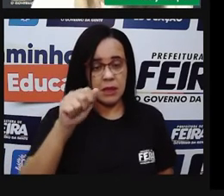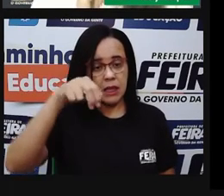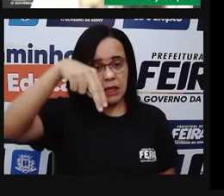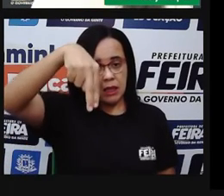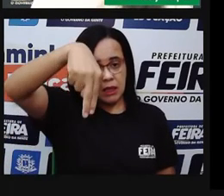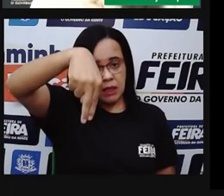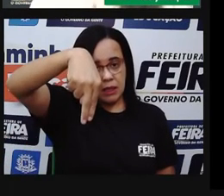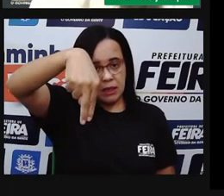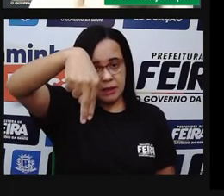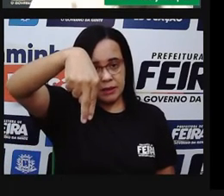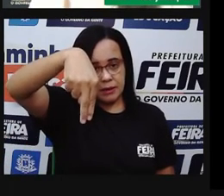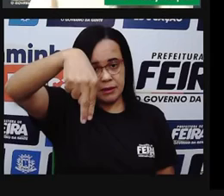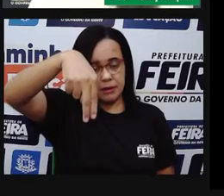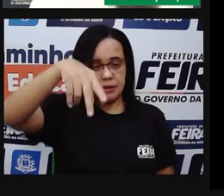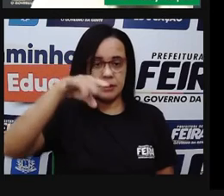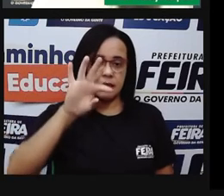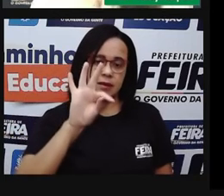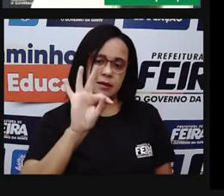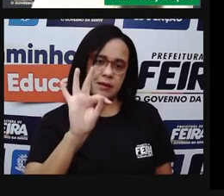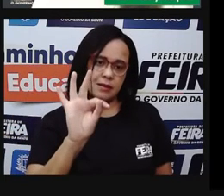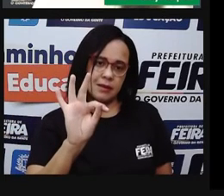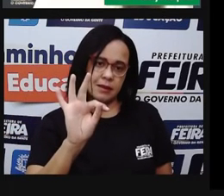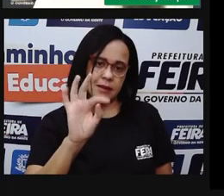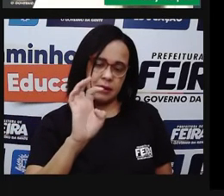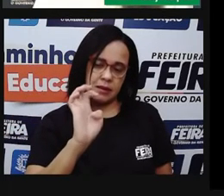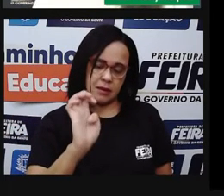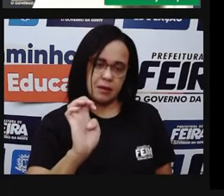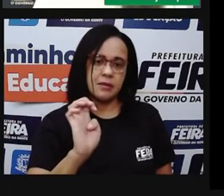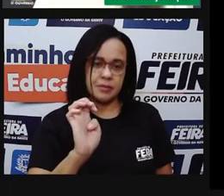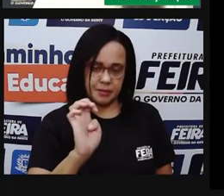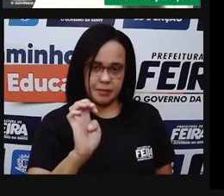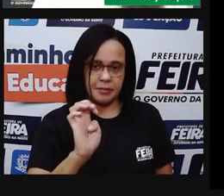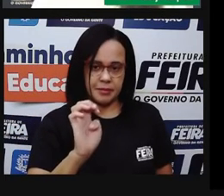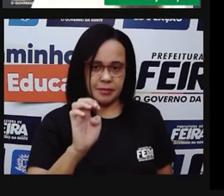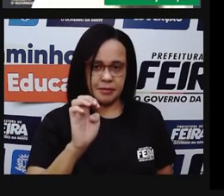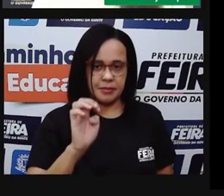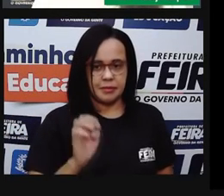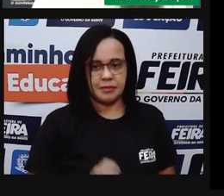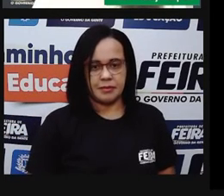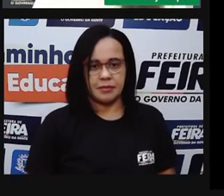olha. LHA, NE. O som do NE, gente, ó.